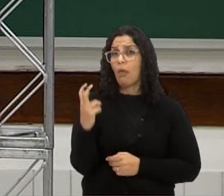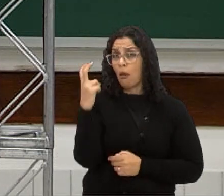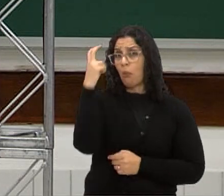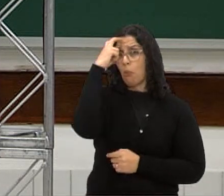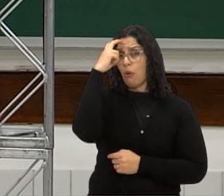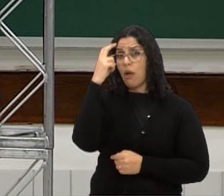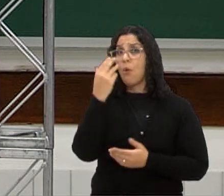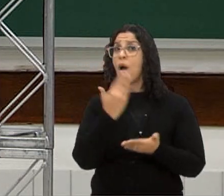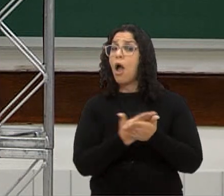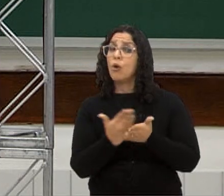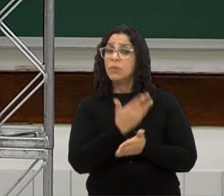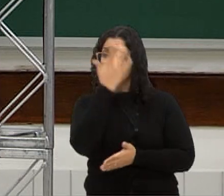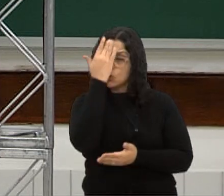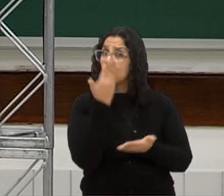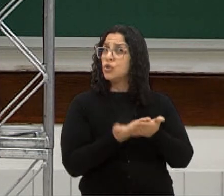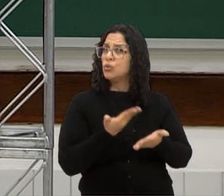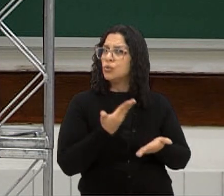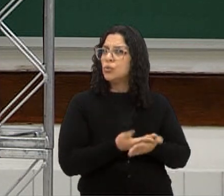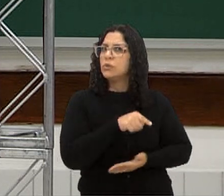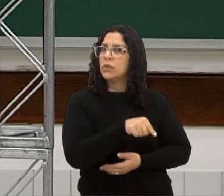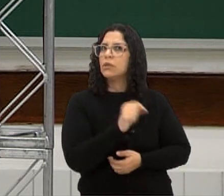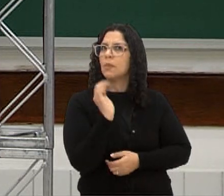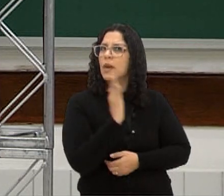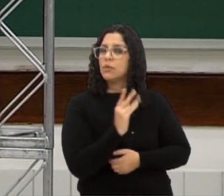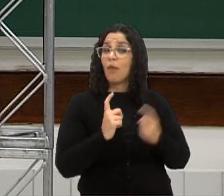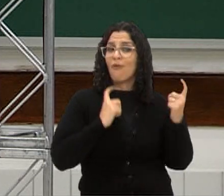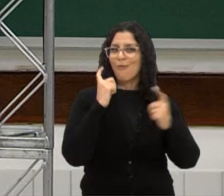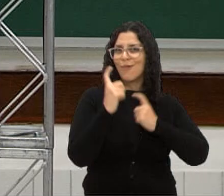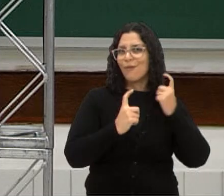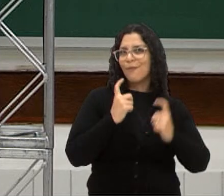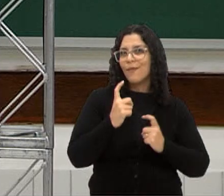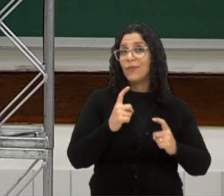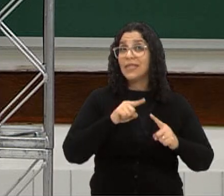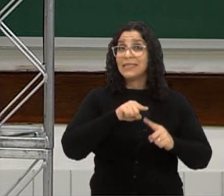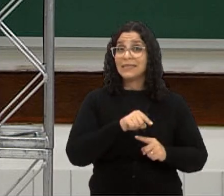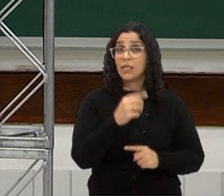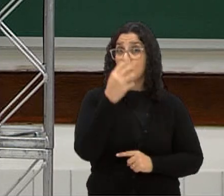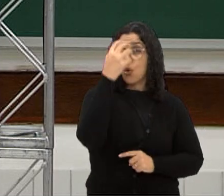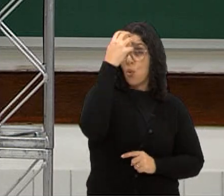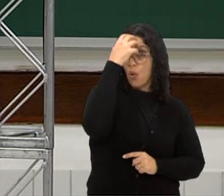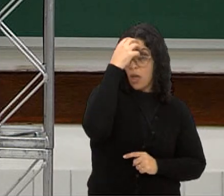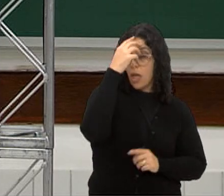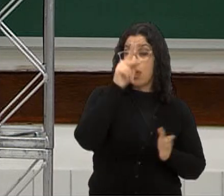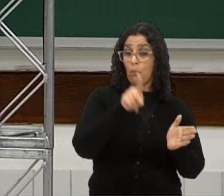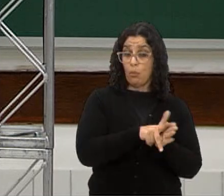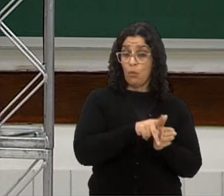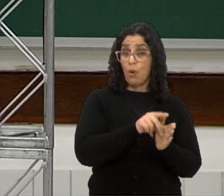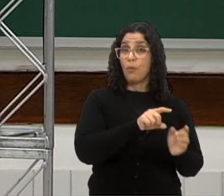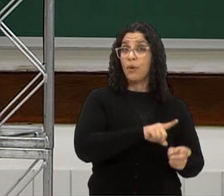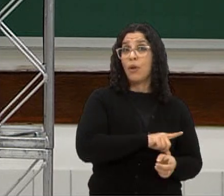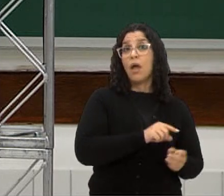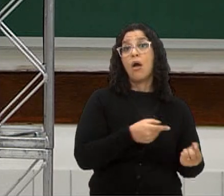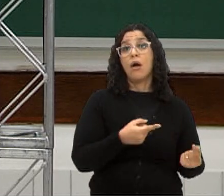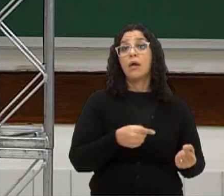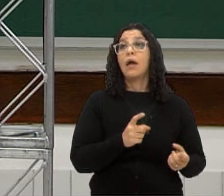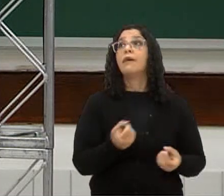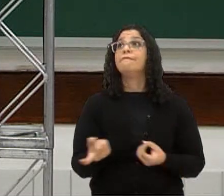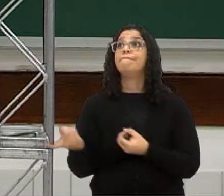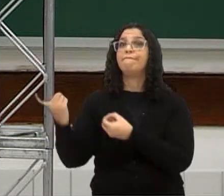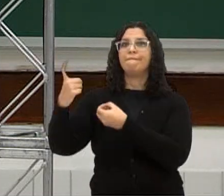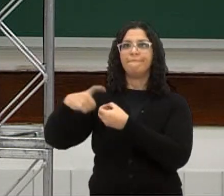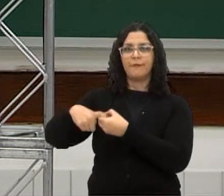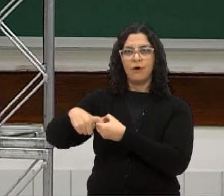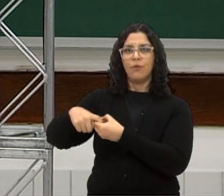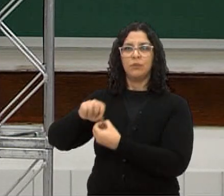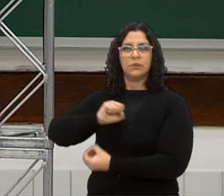intelectual, de alguns estudiosos, tinham essa preocupação do quê? O retorno do herdeiro do trono português, Dom Pedro, para